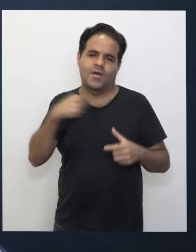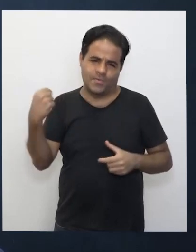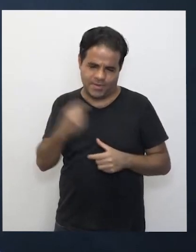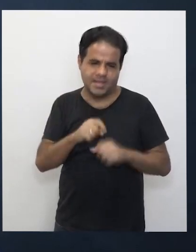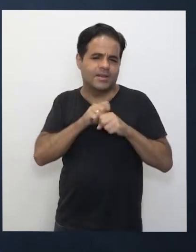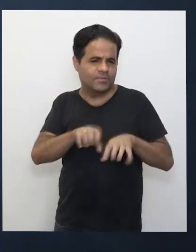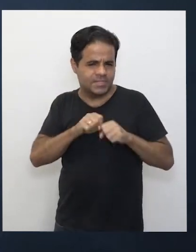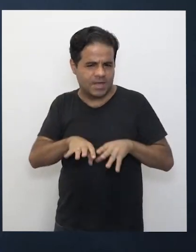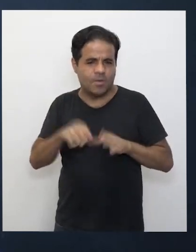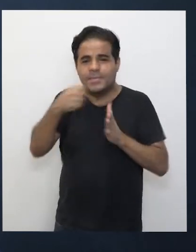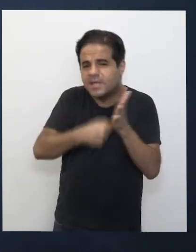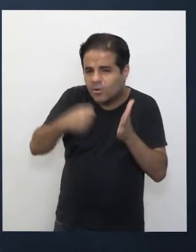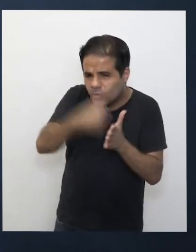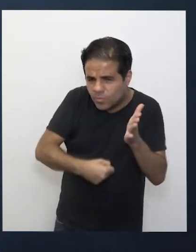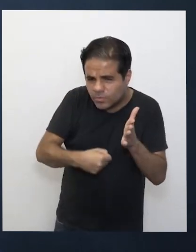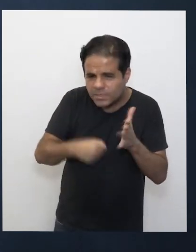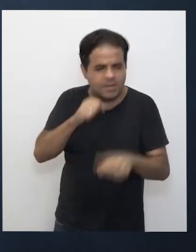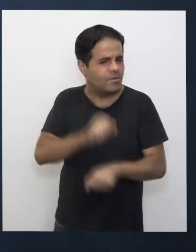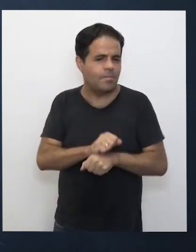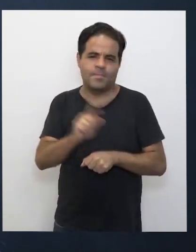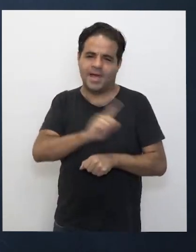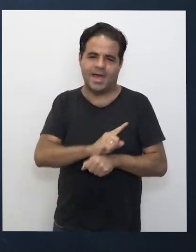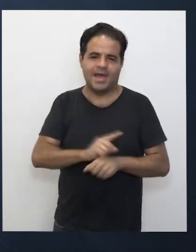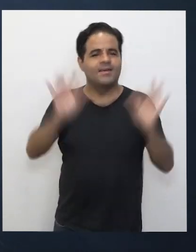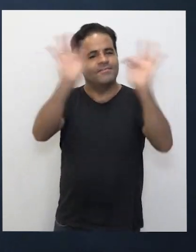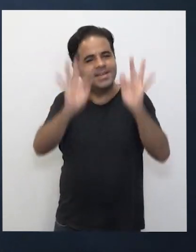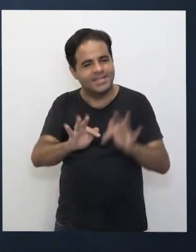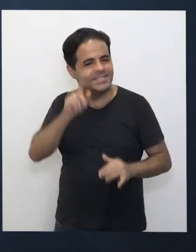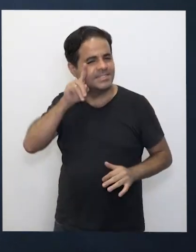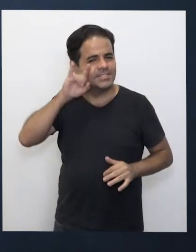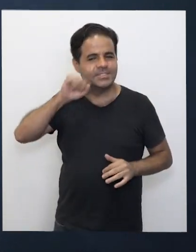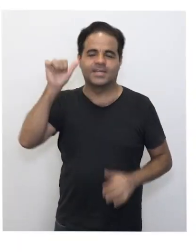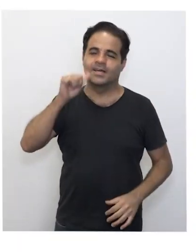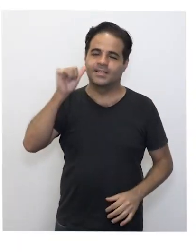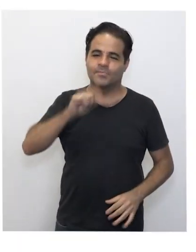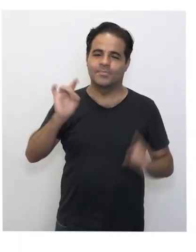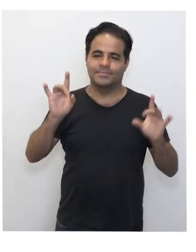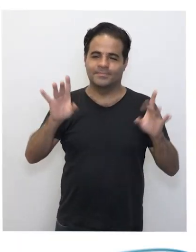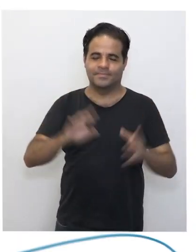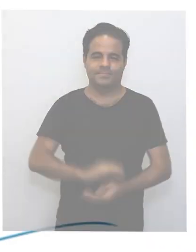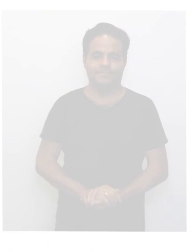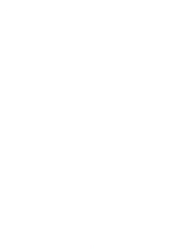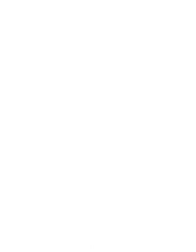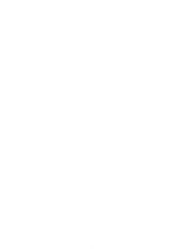na educação, mas a luta não para. Feliz Dia da Mulher!